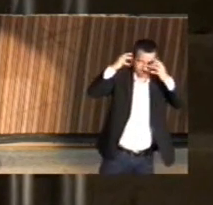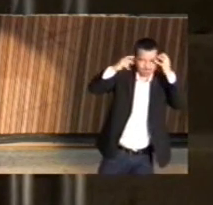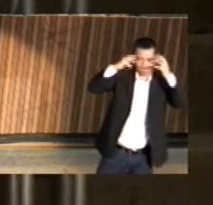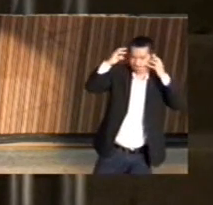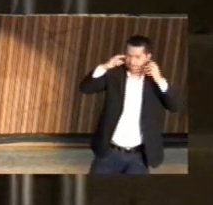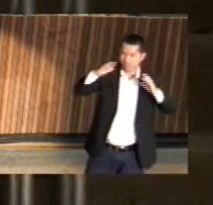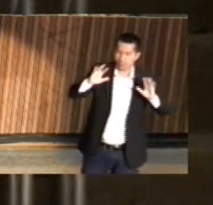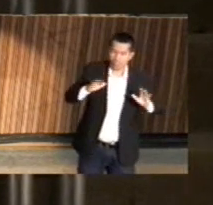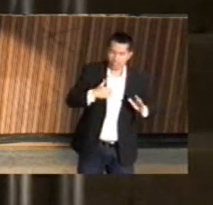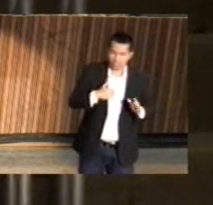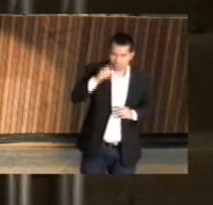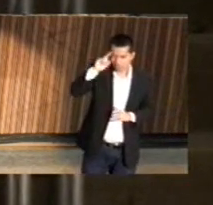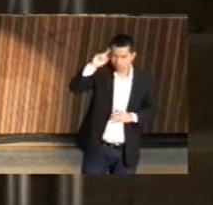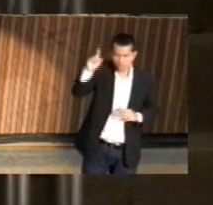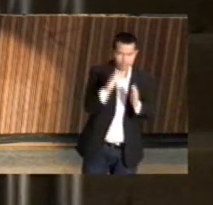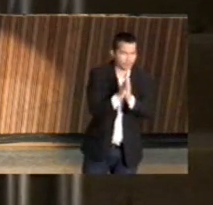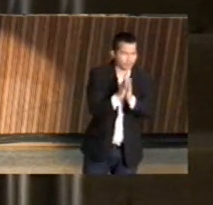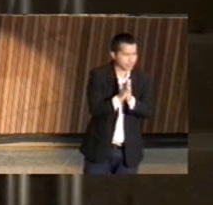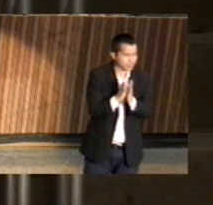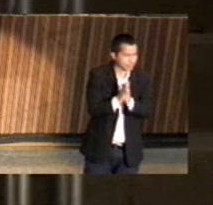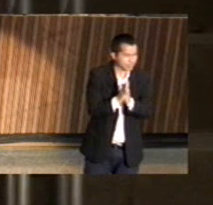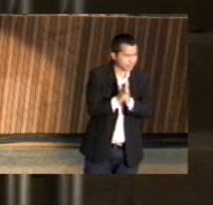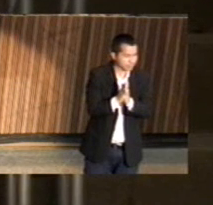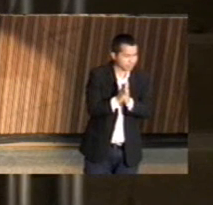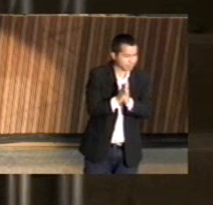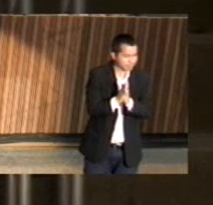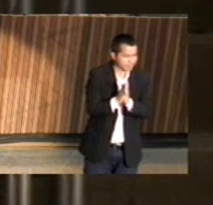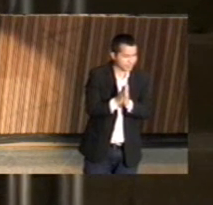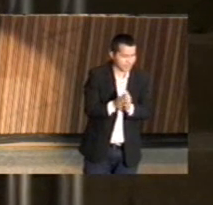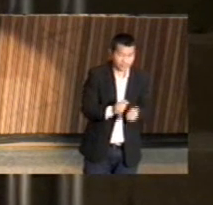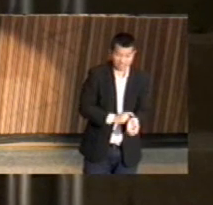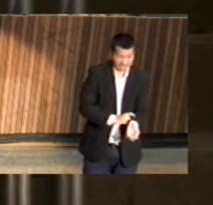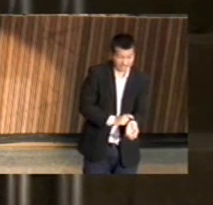E o Senhor vai dizer para você: vai lá, filho, vai lá.